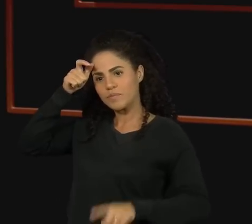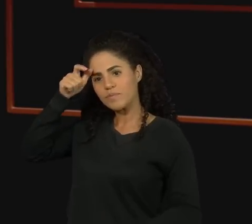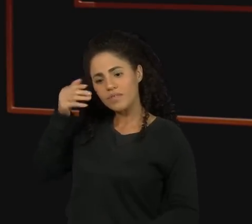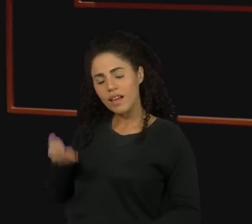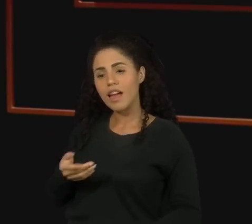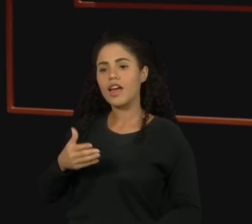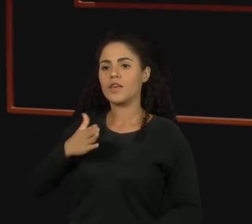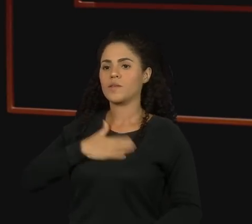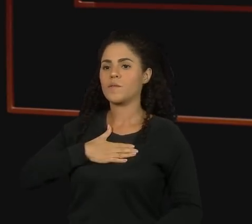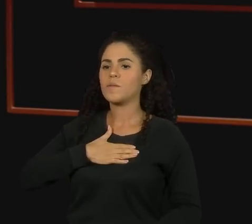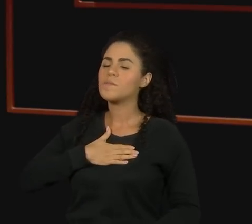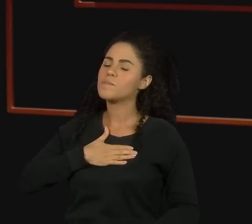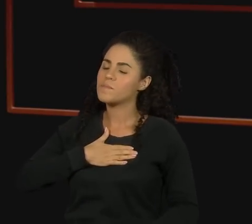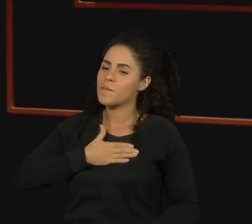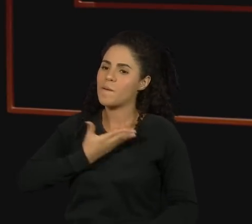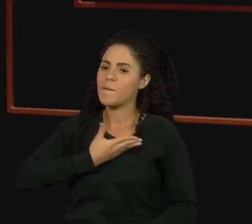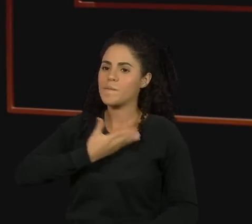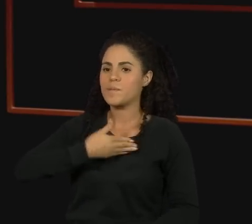meu padrinho.